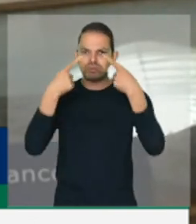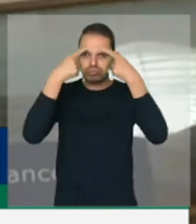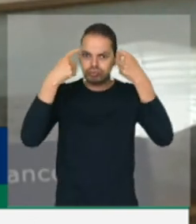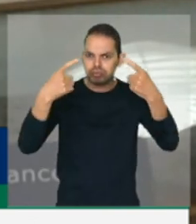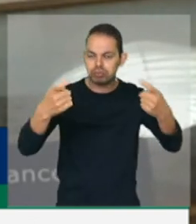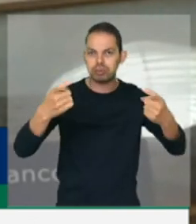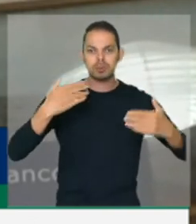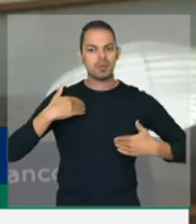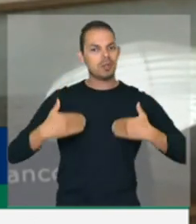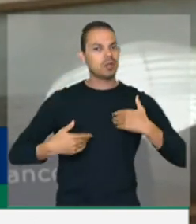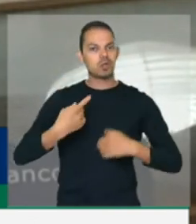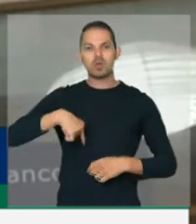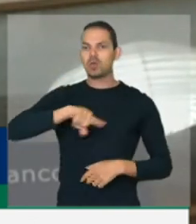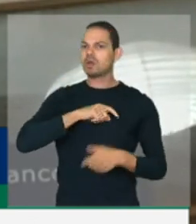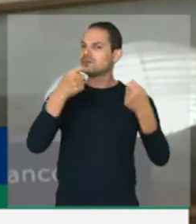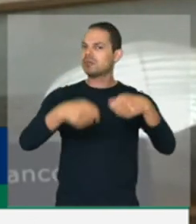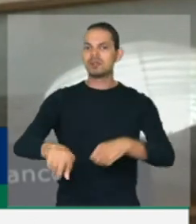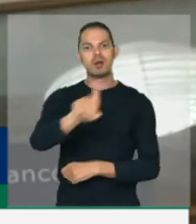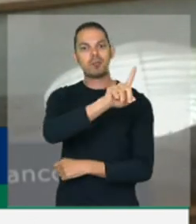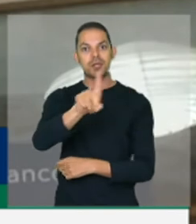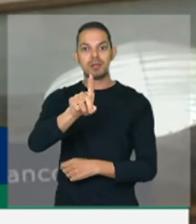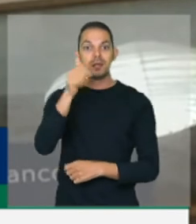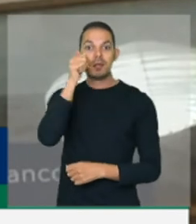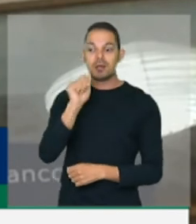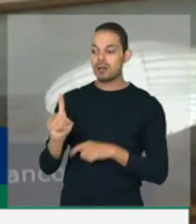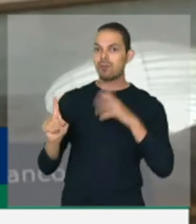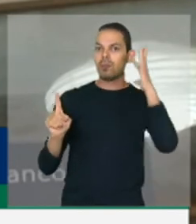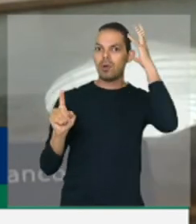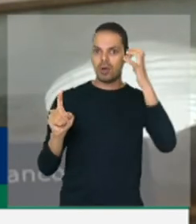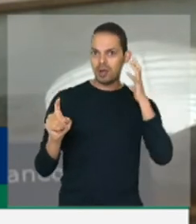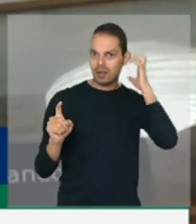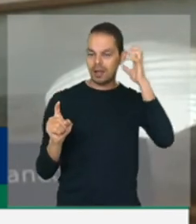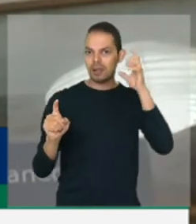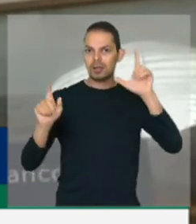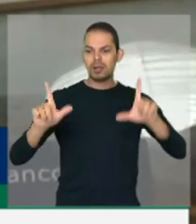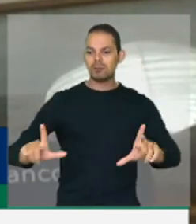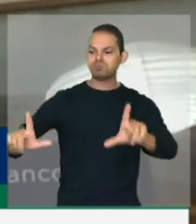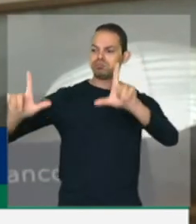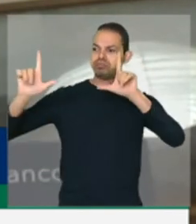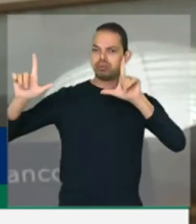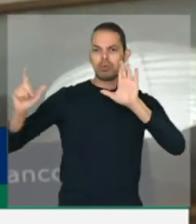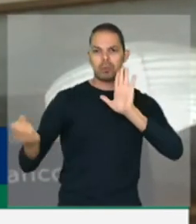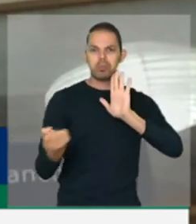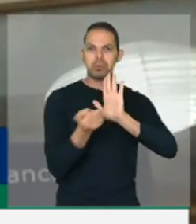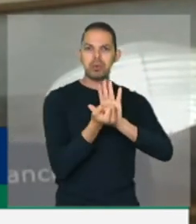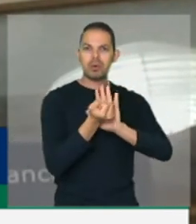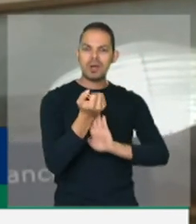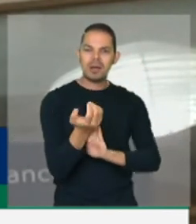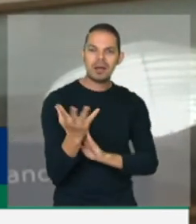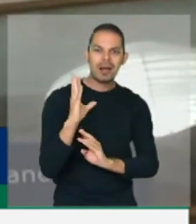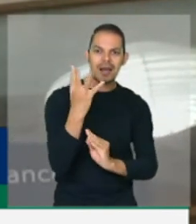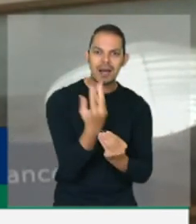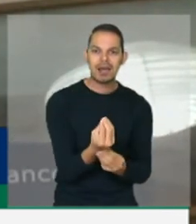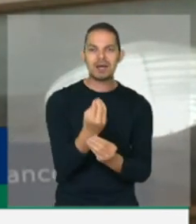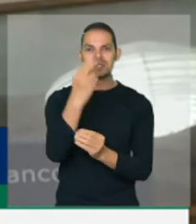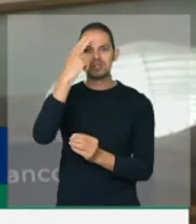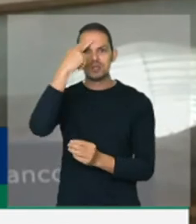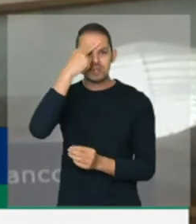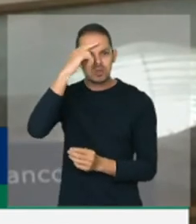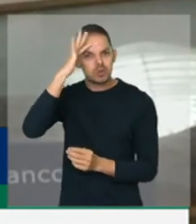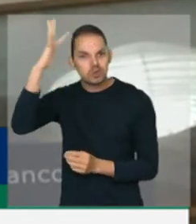E nós não precisamos disso. A Marielle virou placa, virou símbolo, virou arte, virou sonho, virou